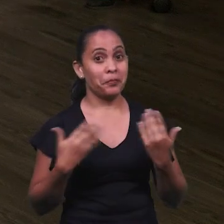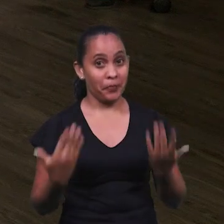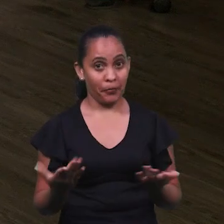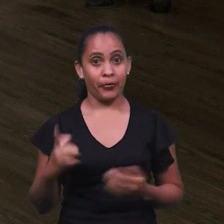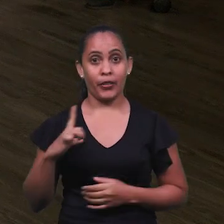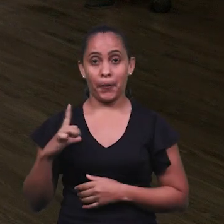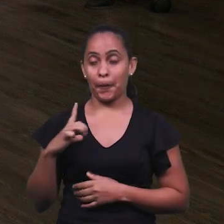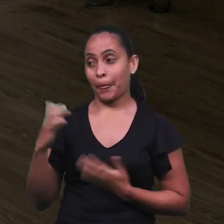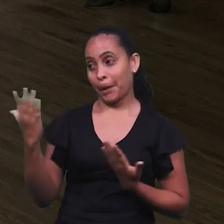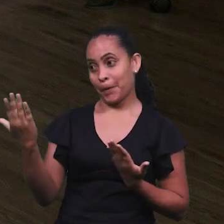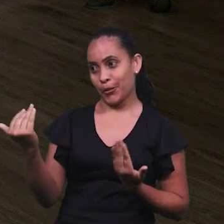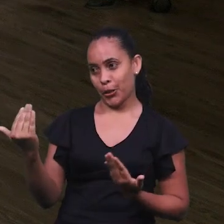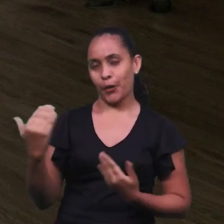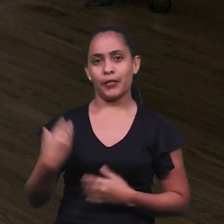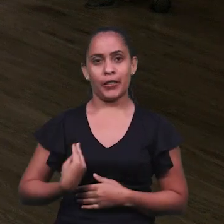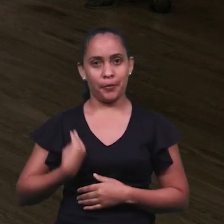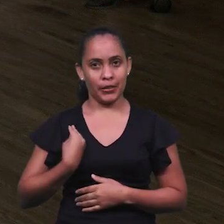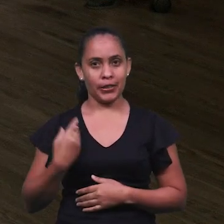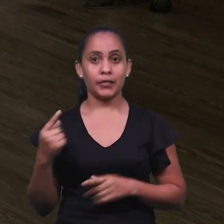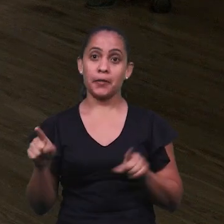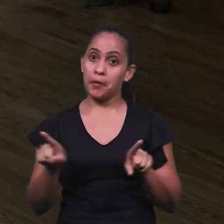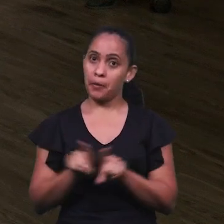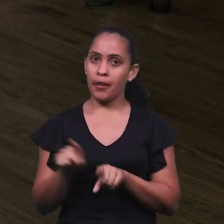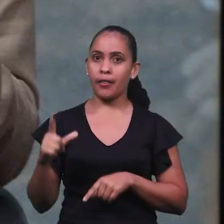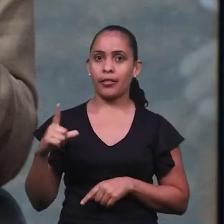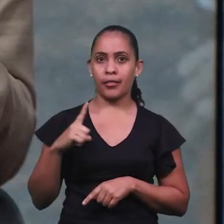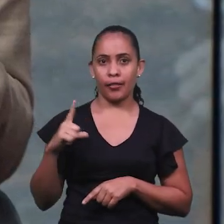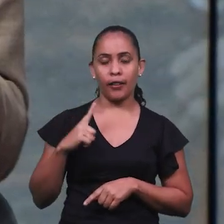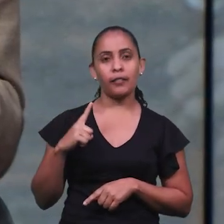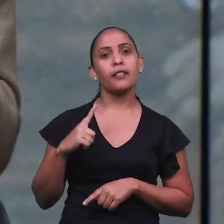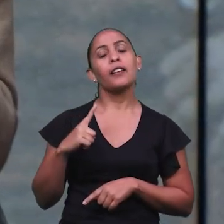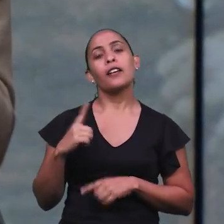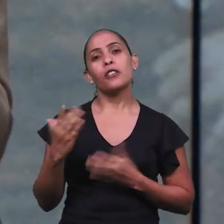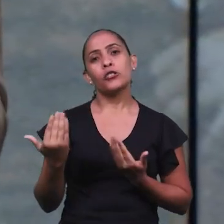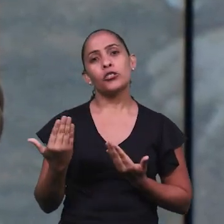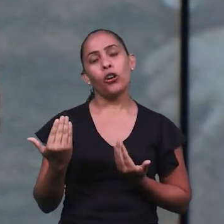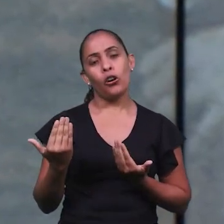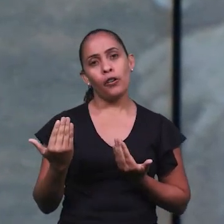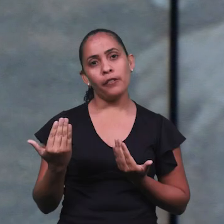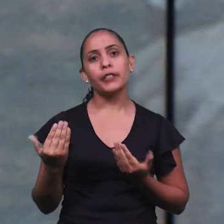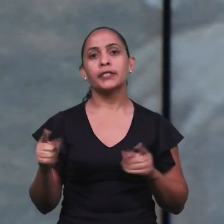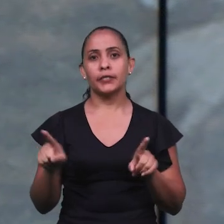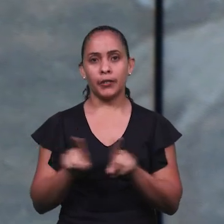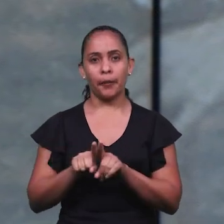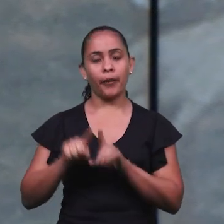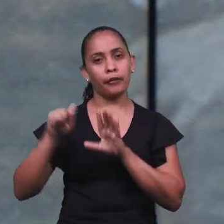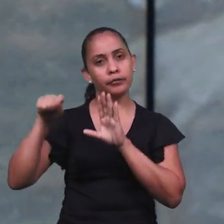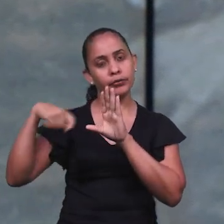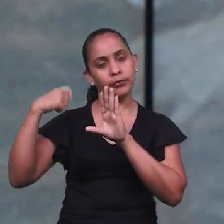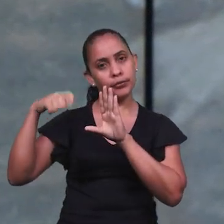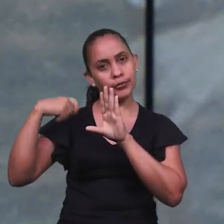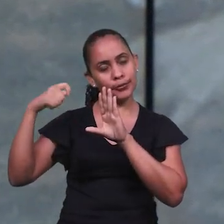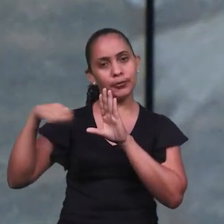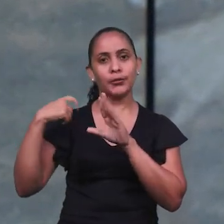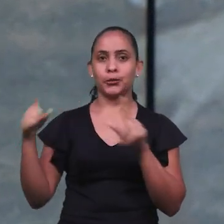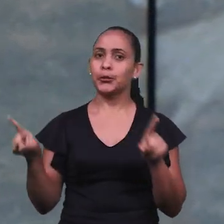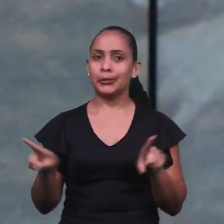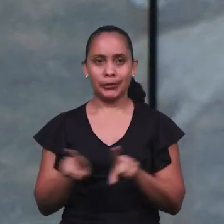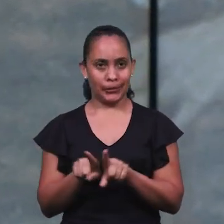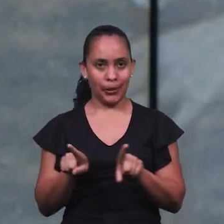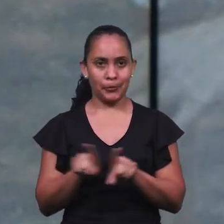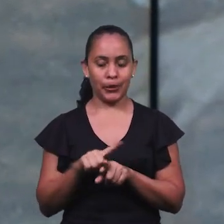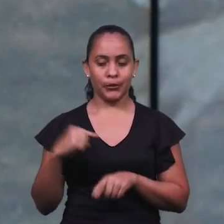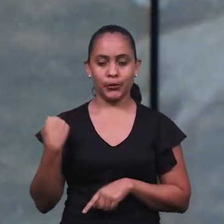gente tem a participação dos jovens aqui no estúdio, mas a gente também tem jovens que participam conosco e que mandam na forma de